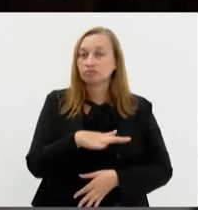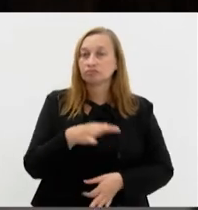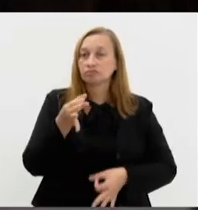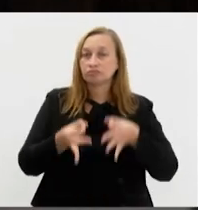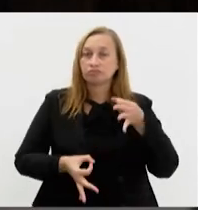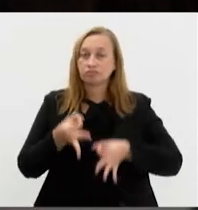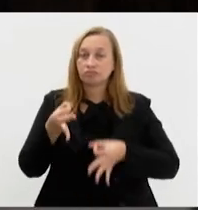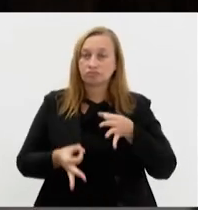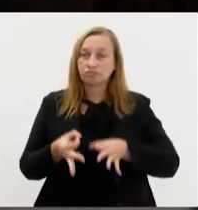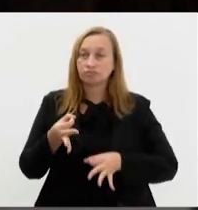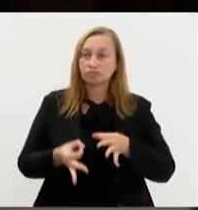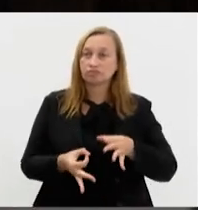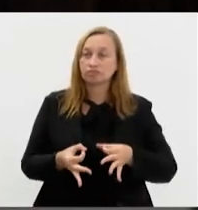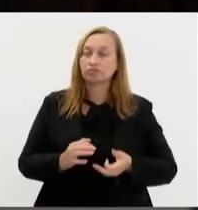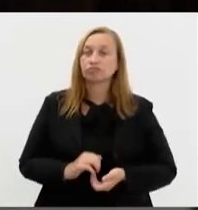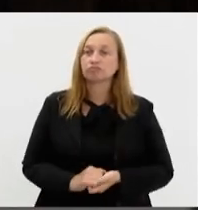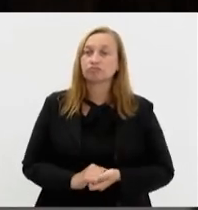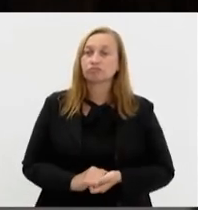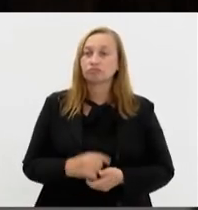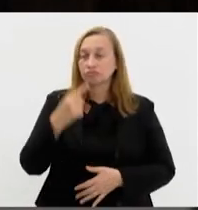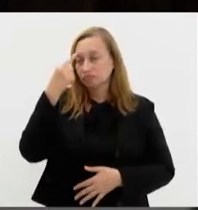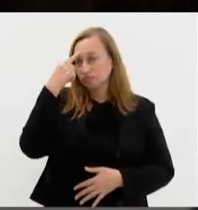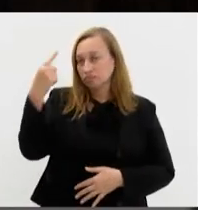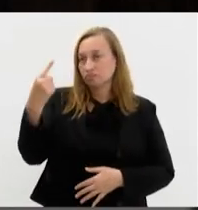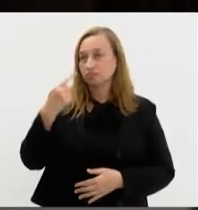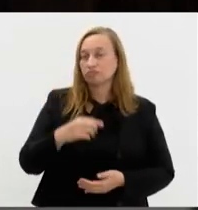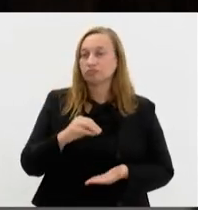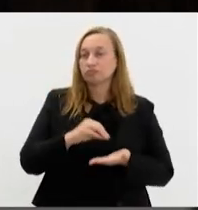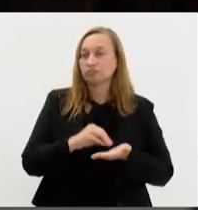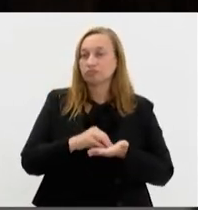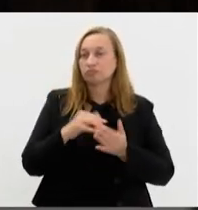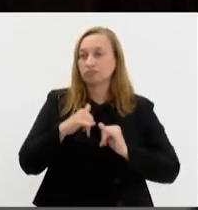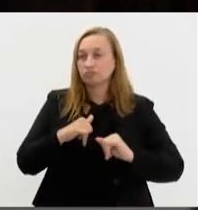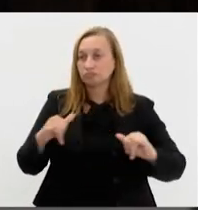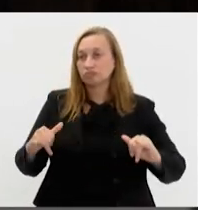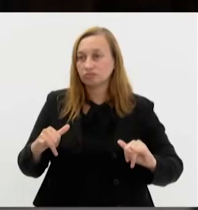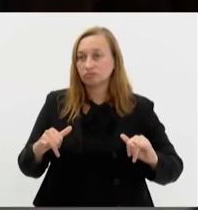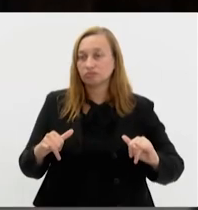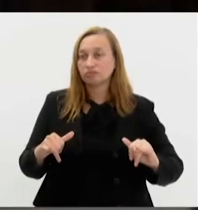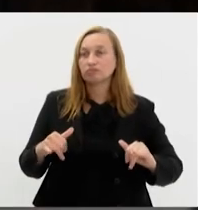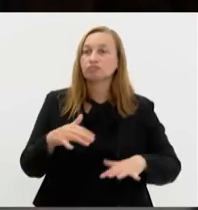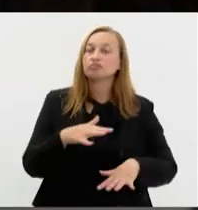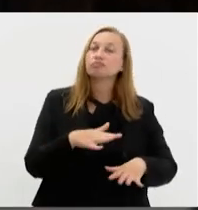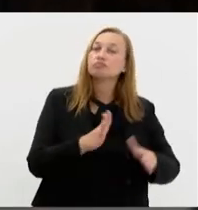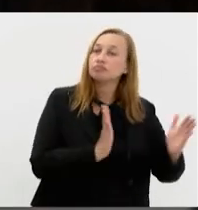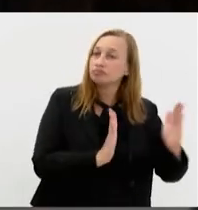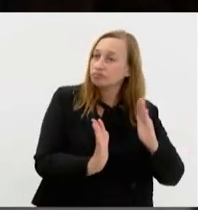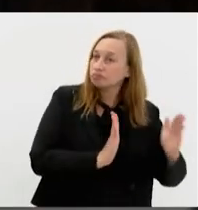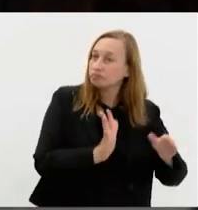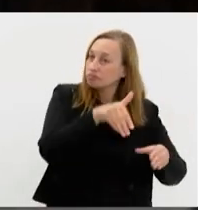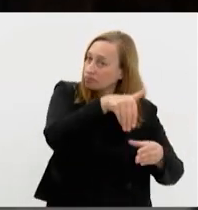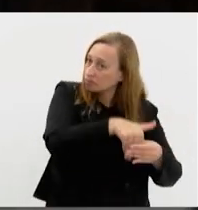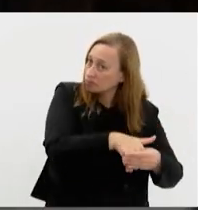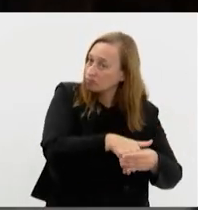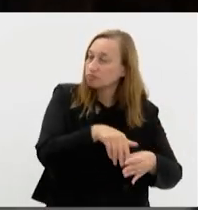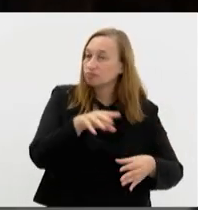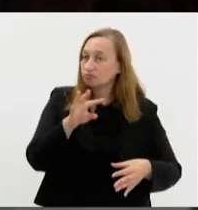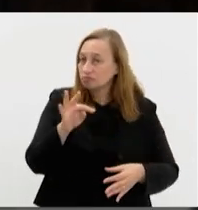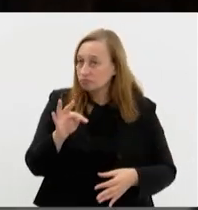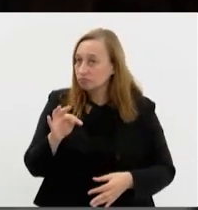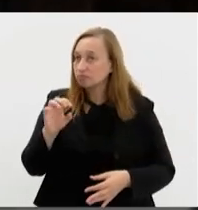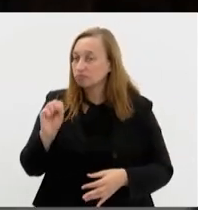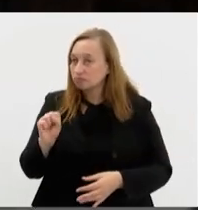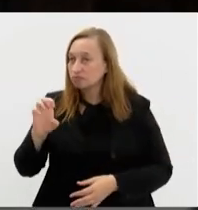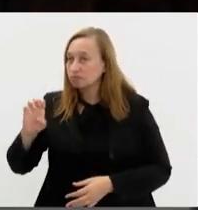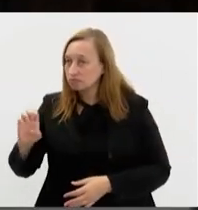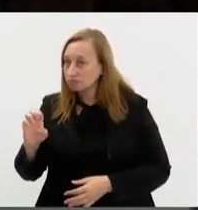esses elementos que compõem a ideia de uma desinformação que no âmbito eleitoral e as resoluções do TS mais recentes